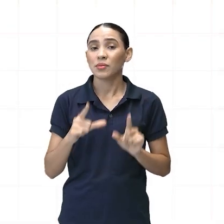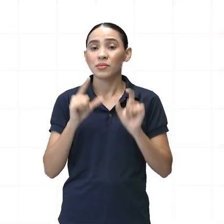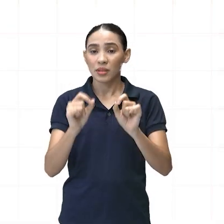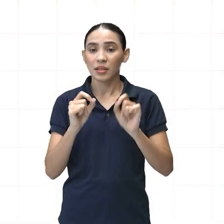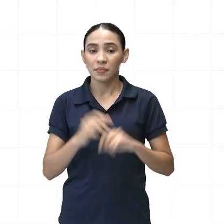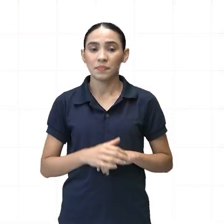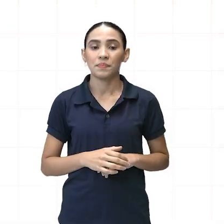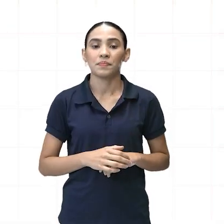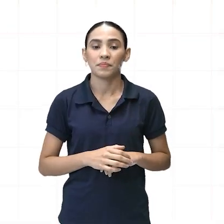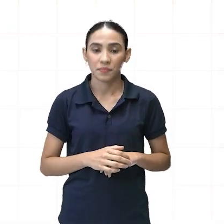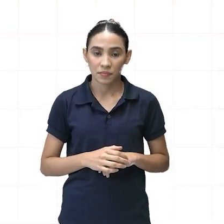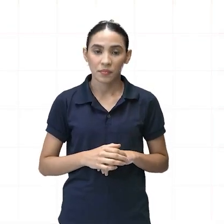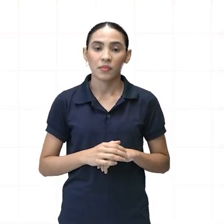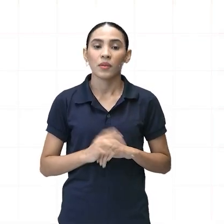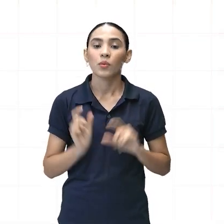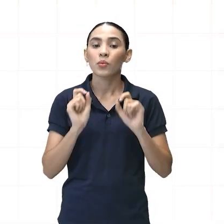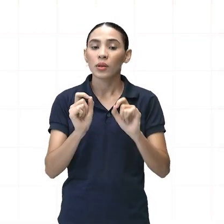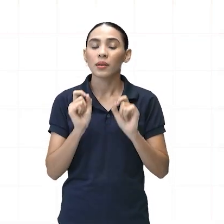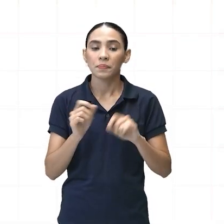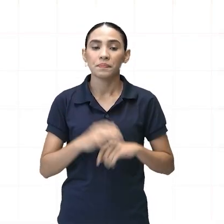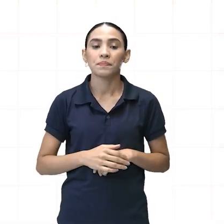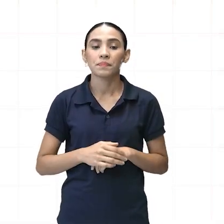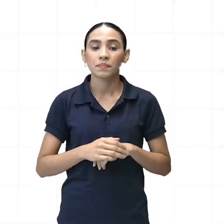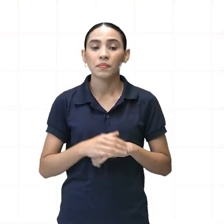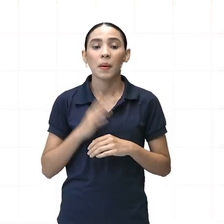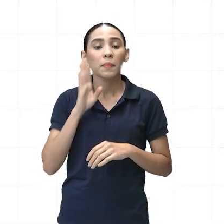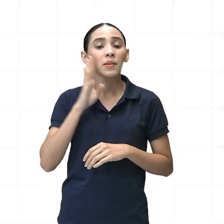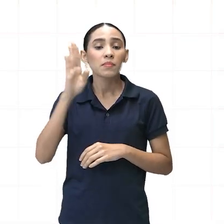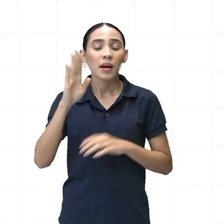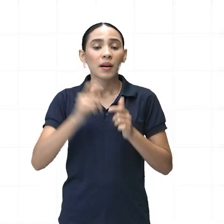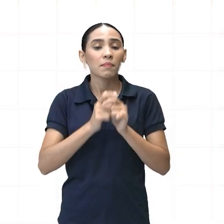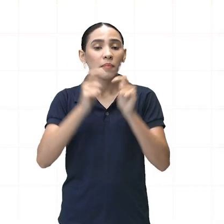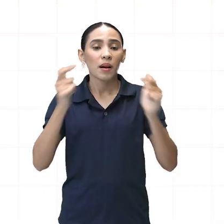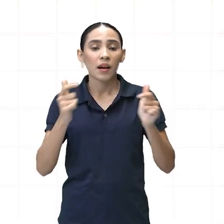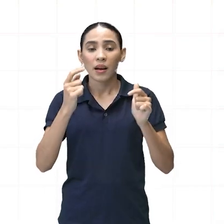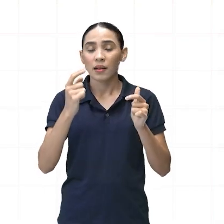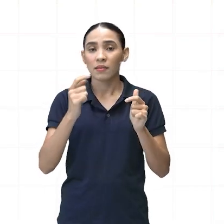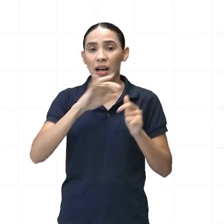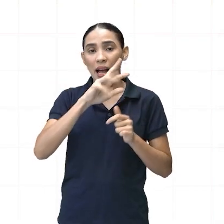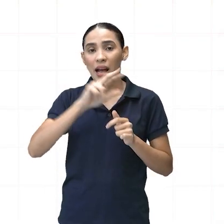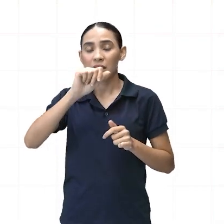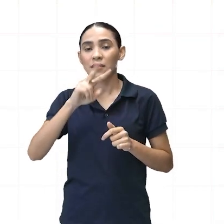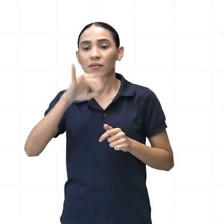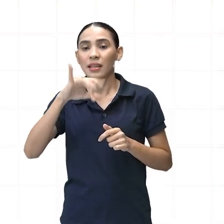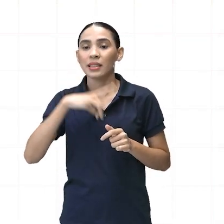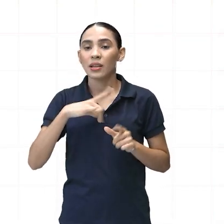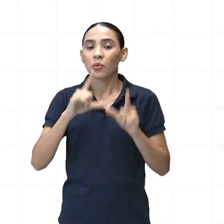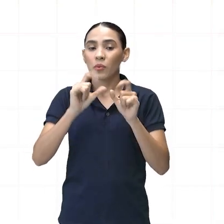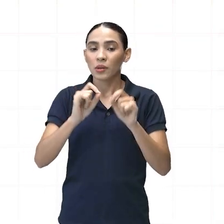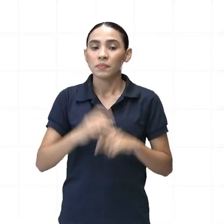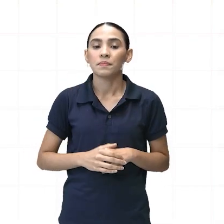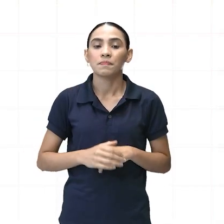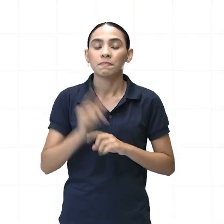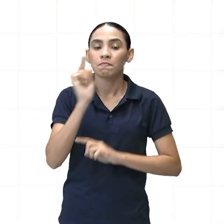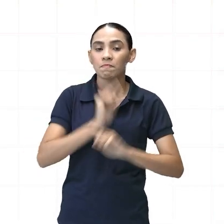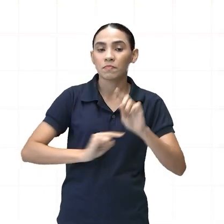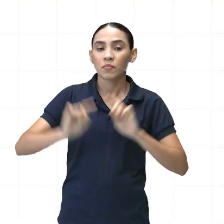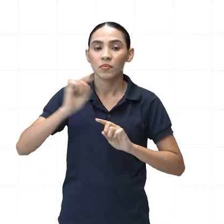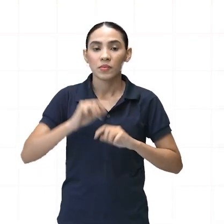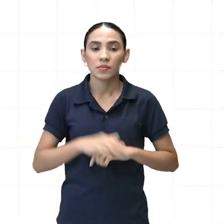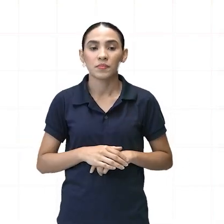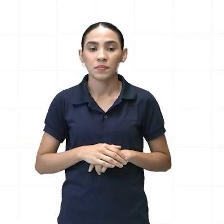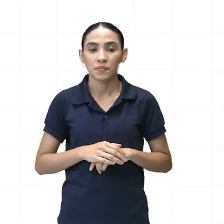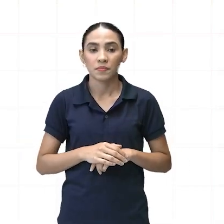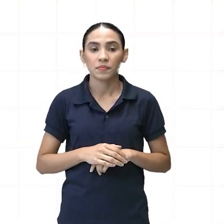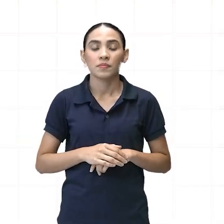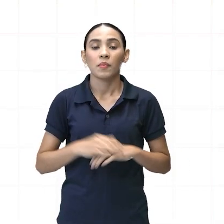da informação, também teremos o quê? Aí dessas principais dimensões na Ásia, teremos aí a inovação,